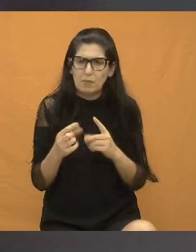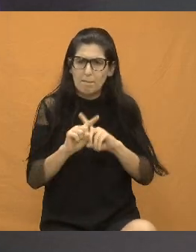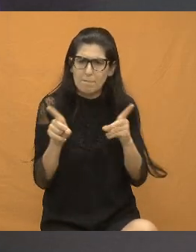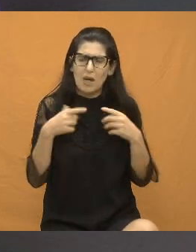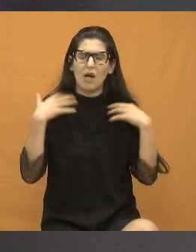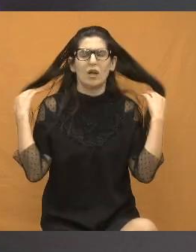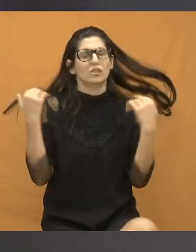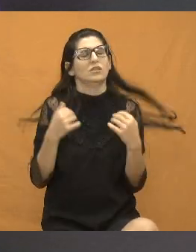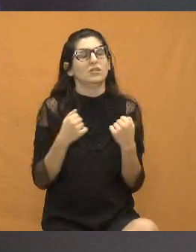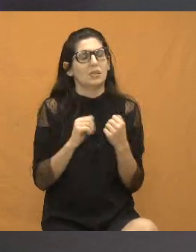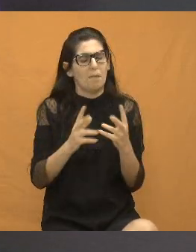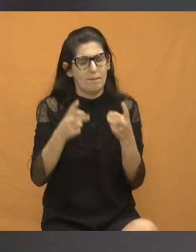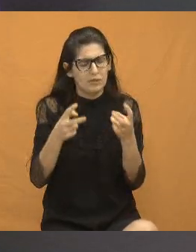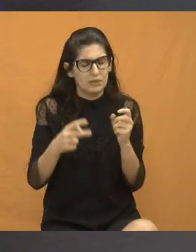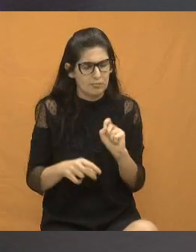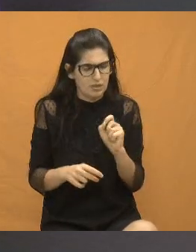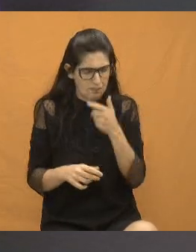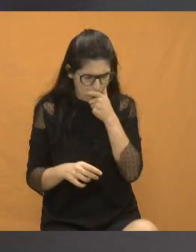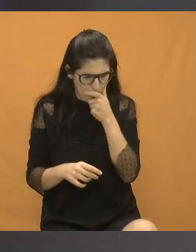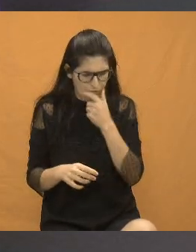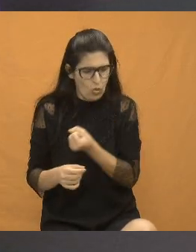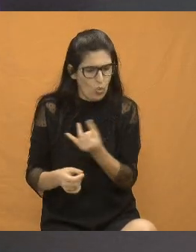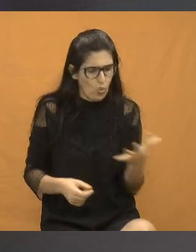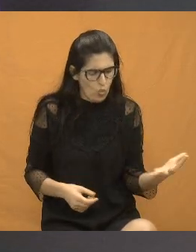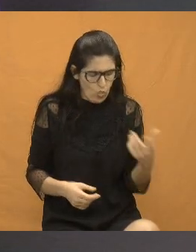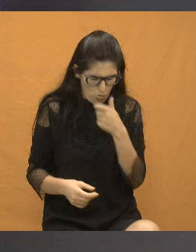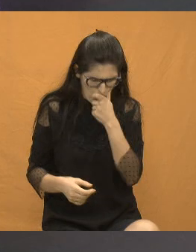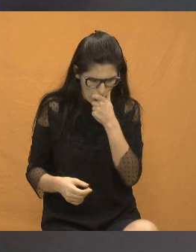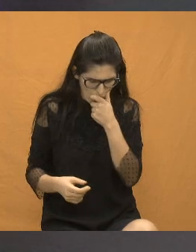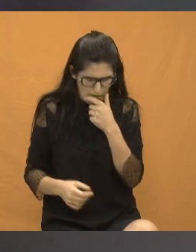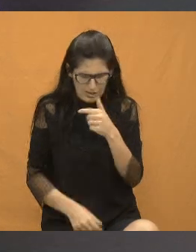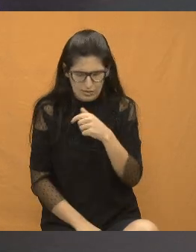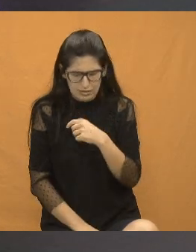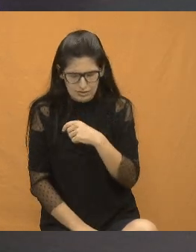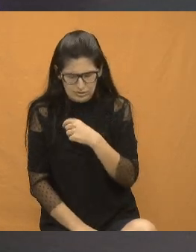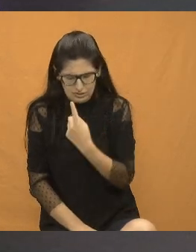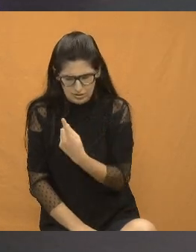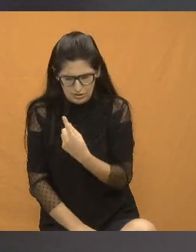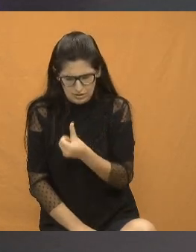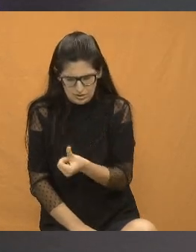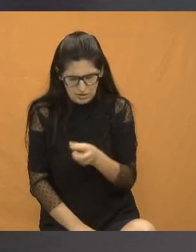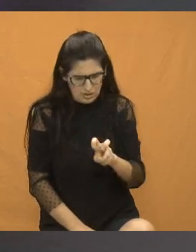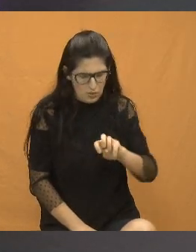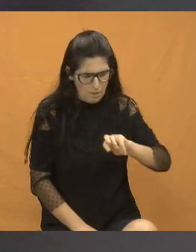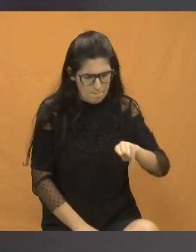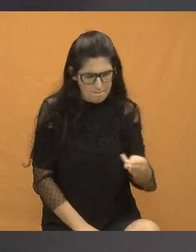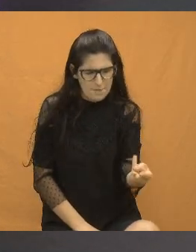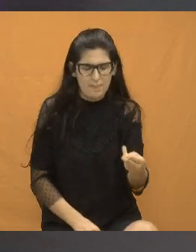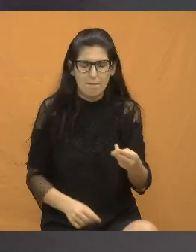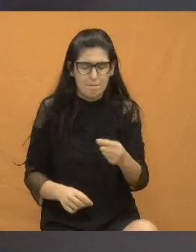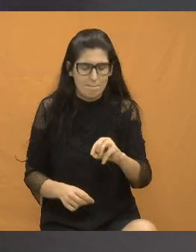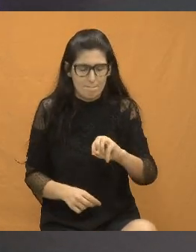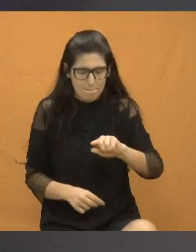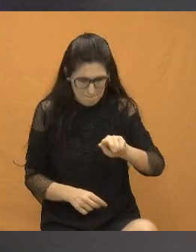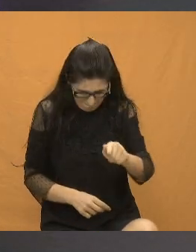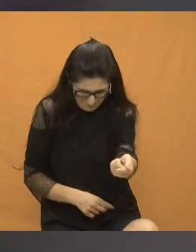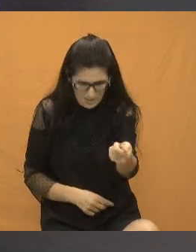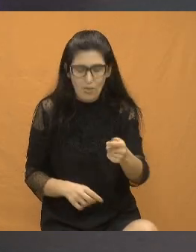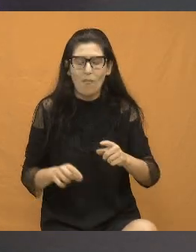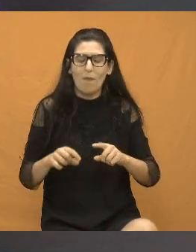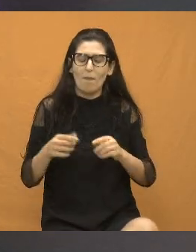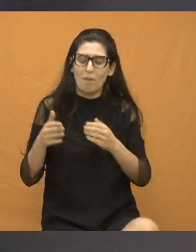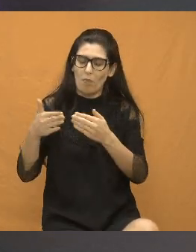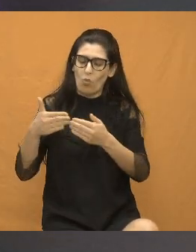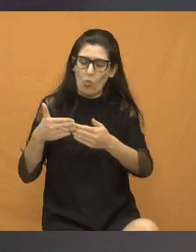estimado uma meta no orçamento em torno de 165 mil, mas nesses 4 meses foi